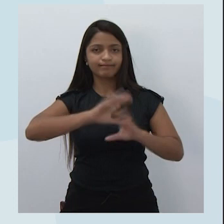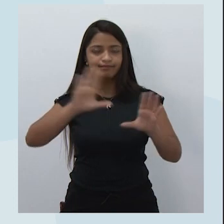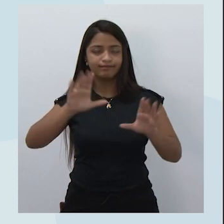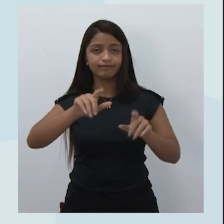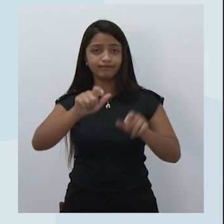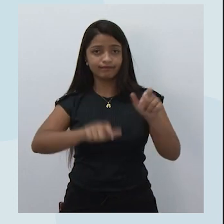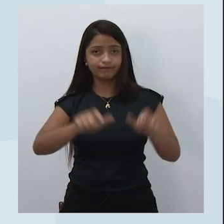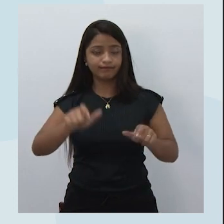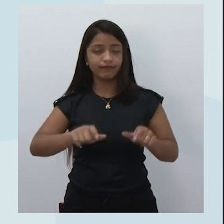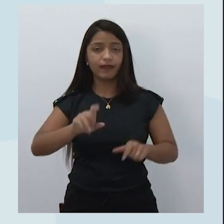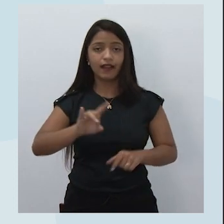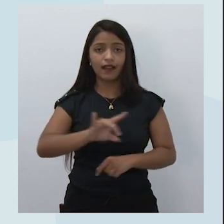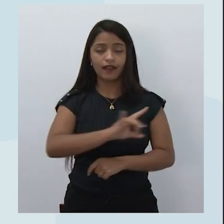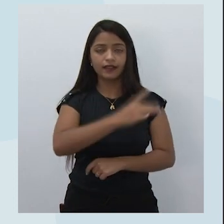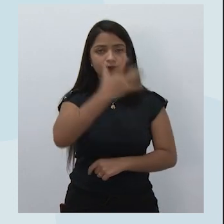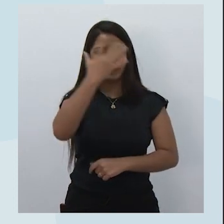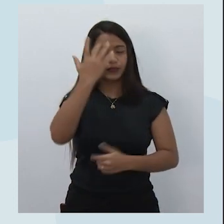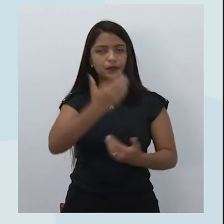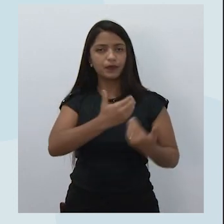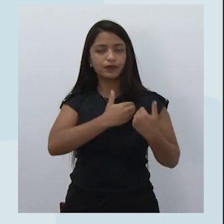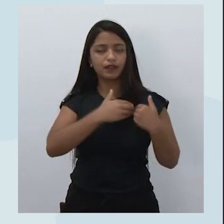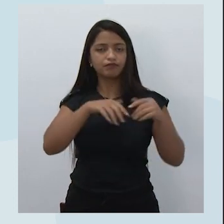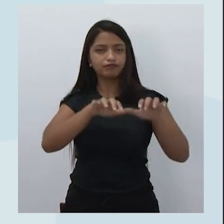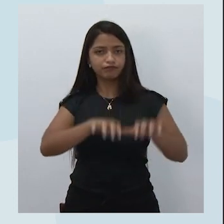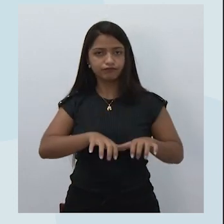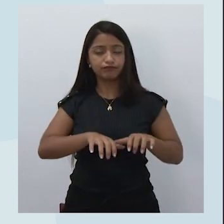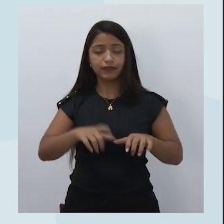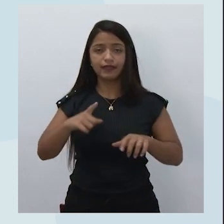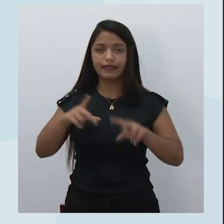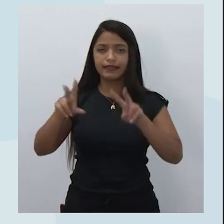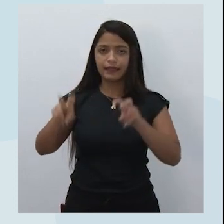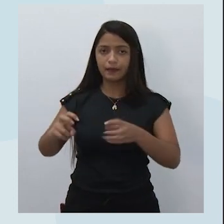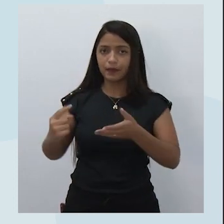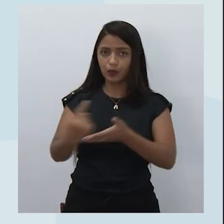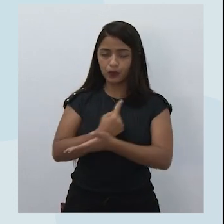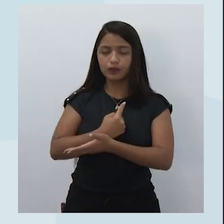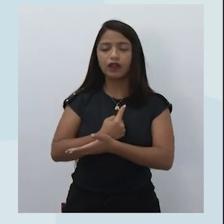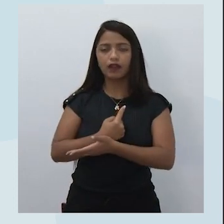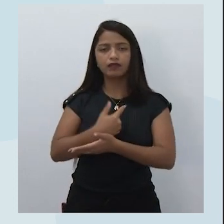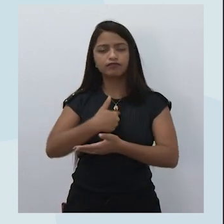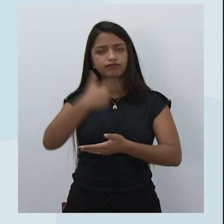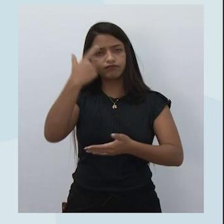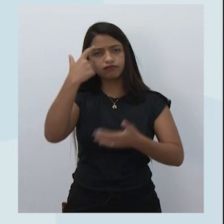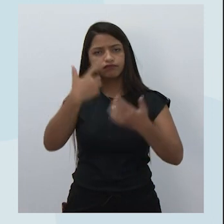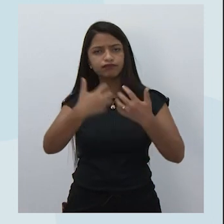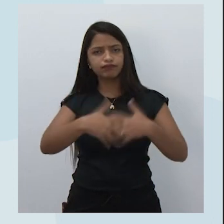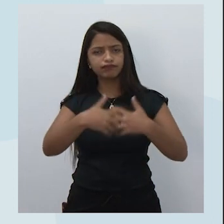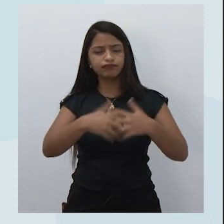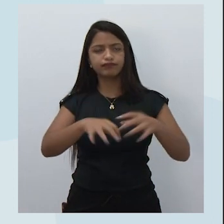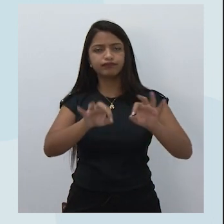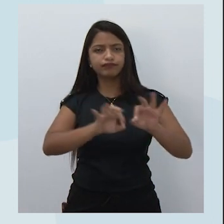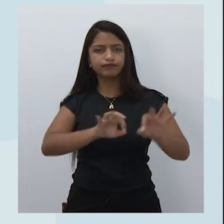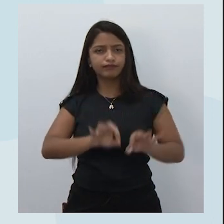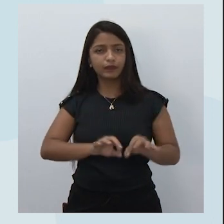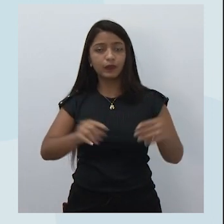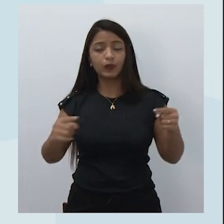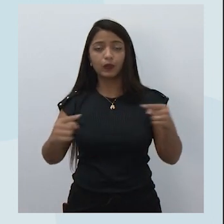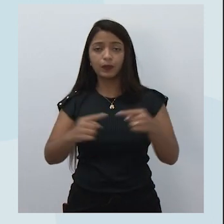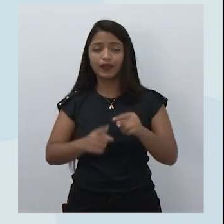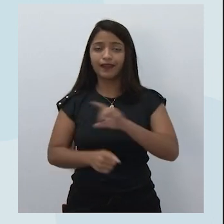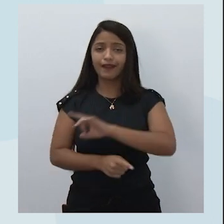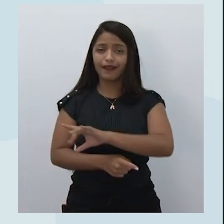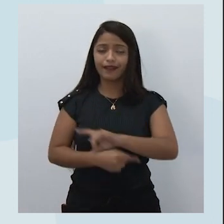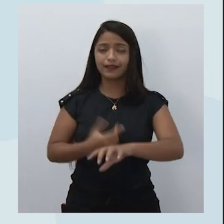partir do tema e da pergunta, organizou, tendo em vista as especificidades de cada componente curricular,